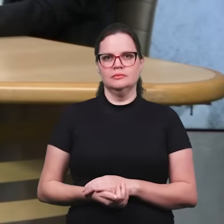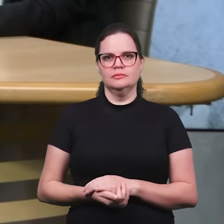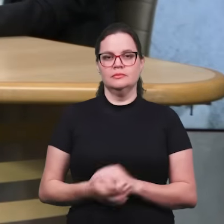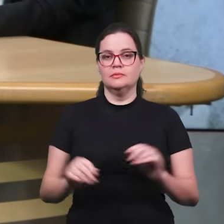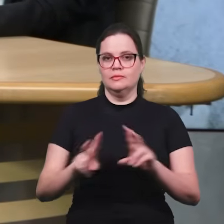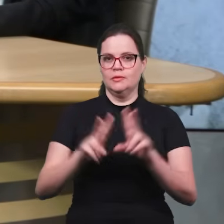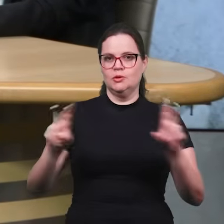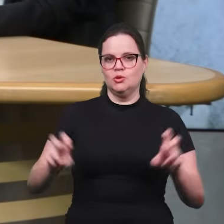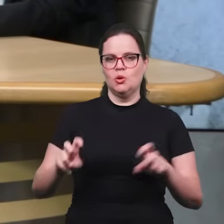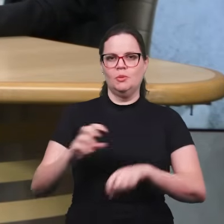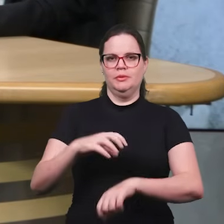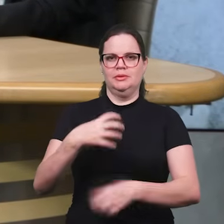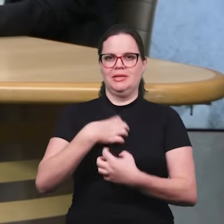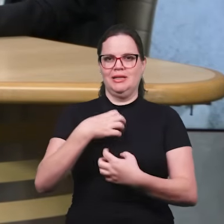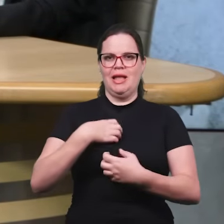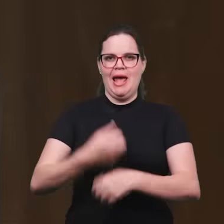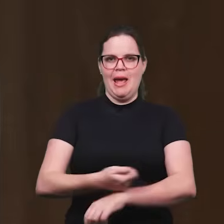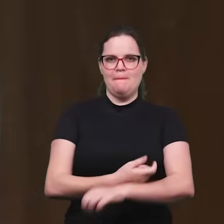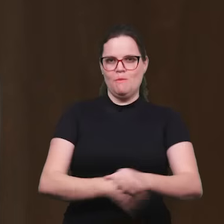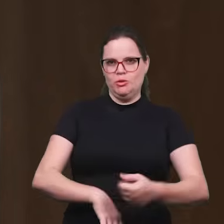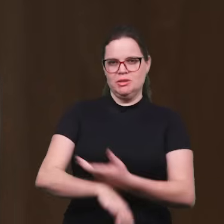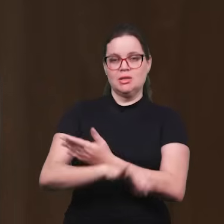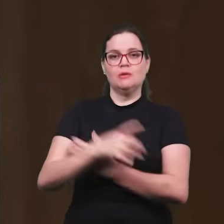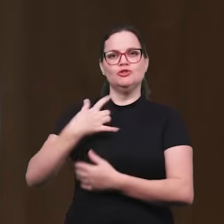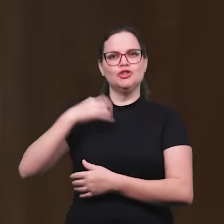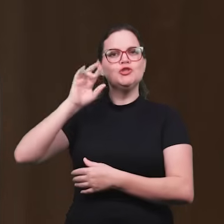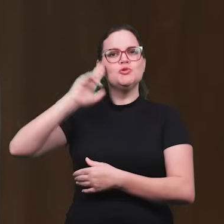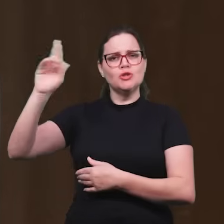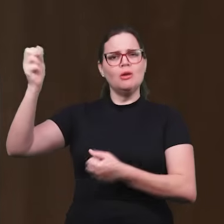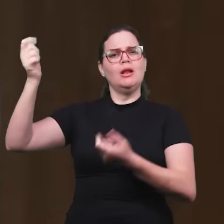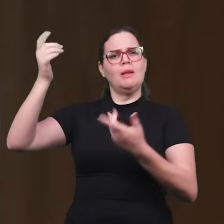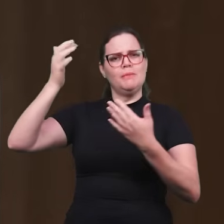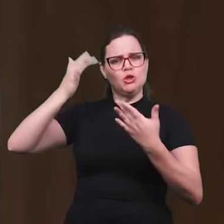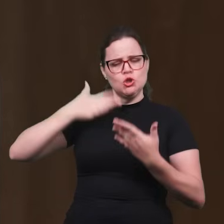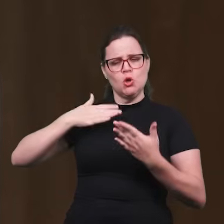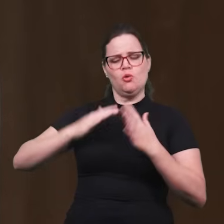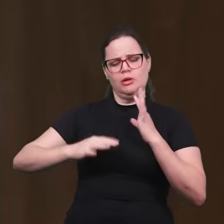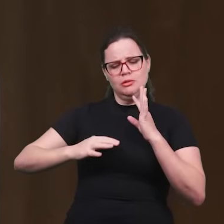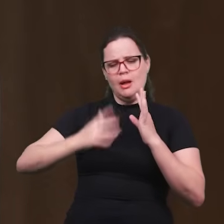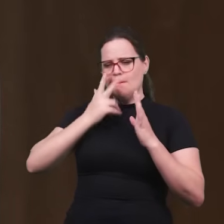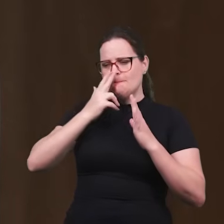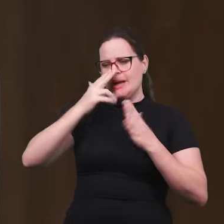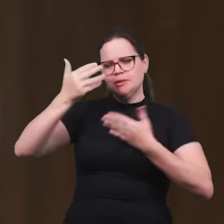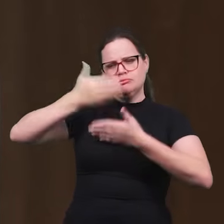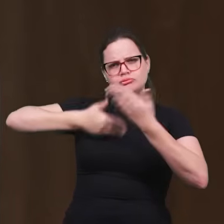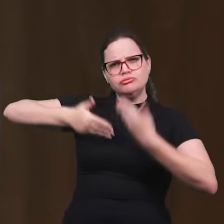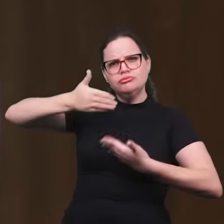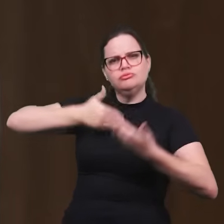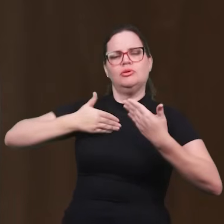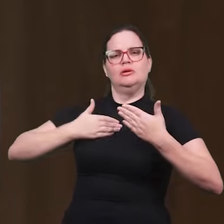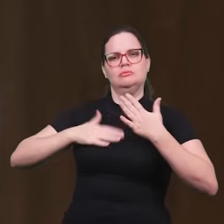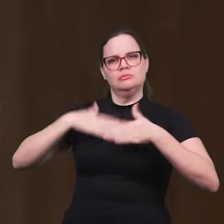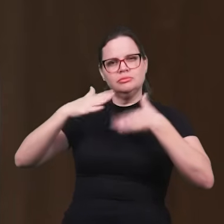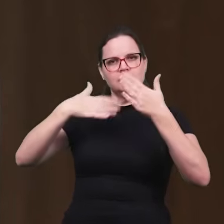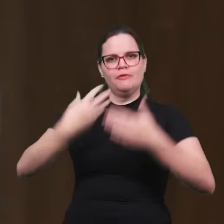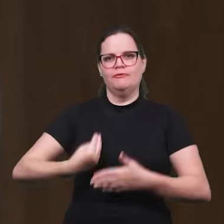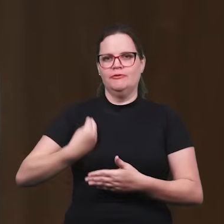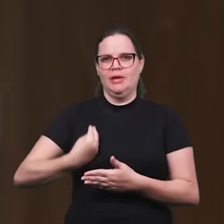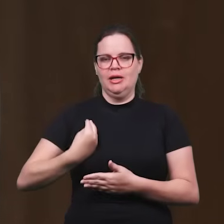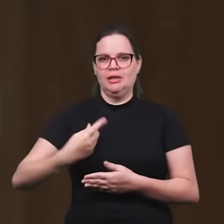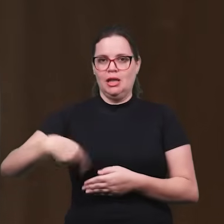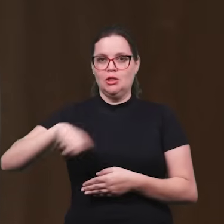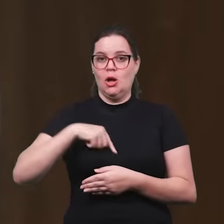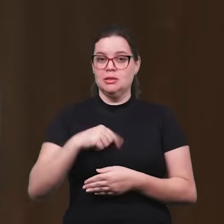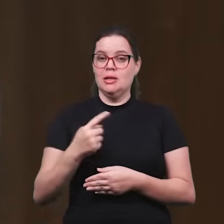questão emocional em que o Senhor trabalha nas nossas vidas, né? Como nós falamos aqui, o versículo